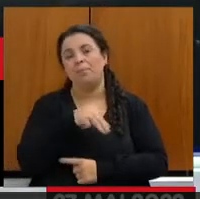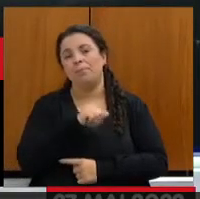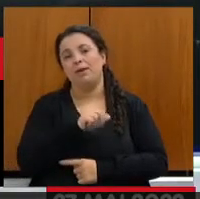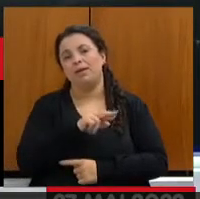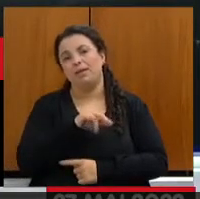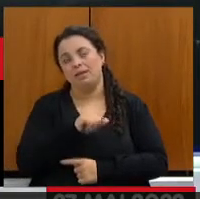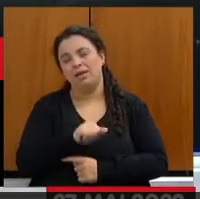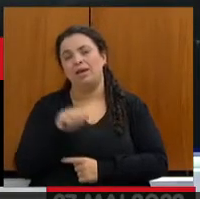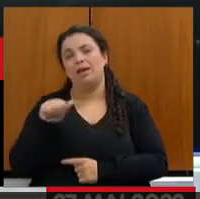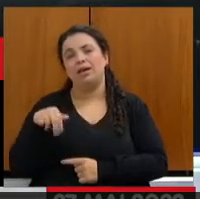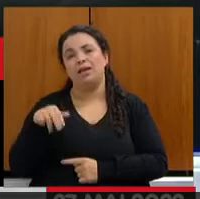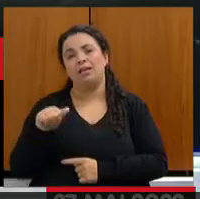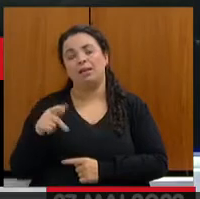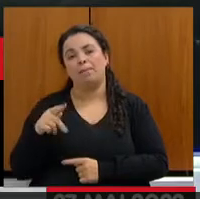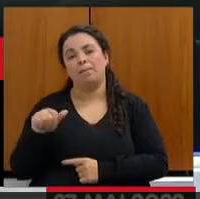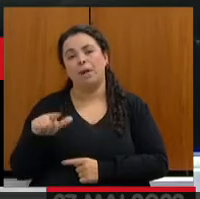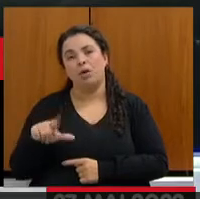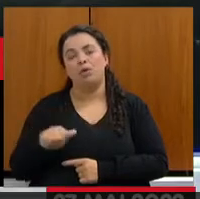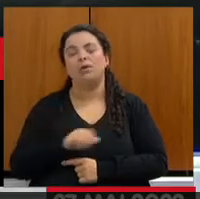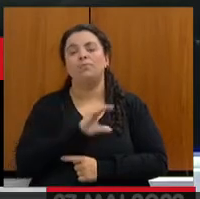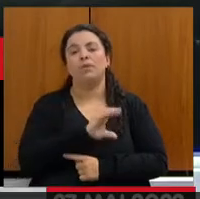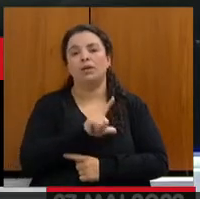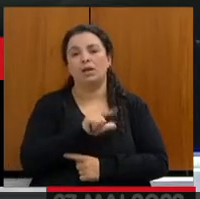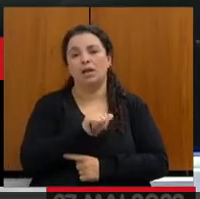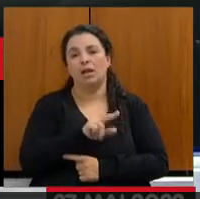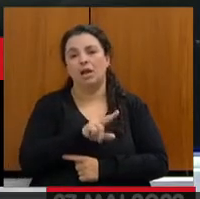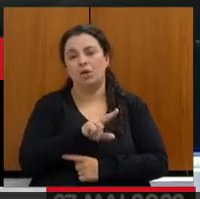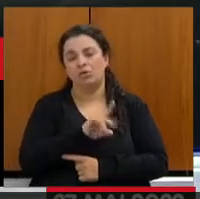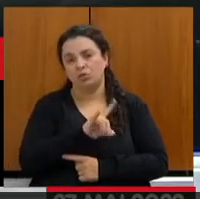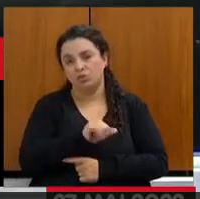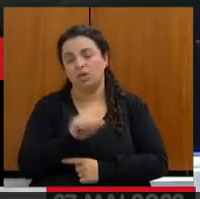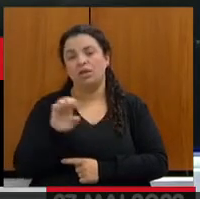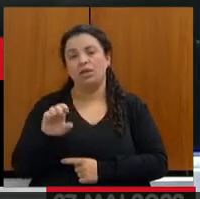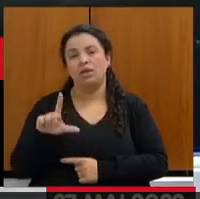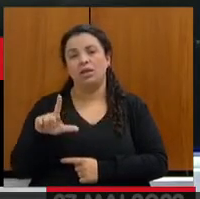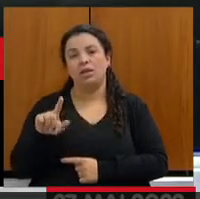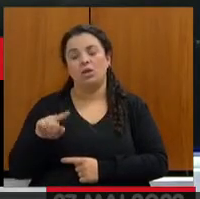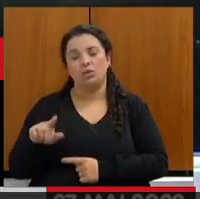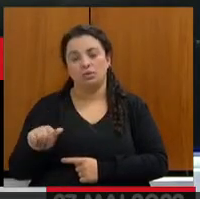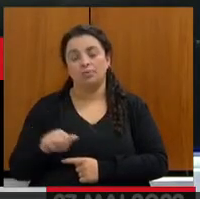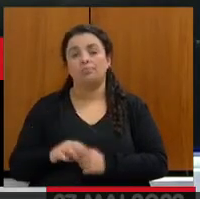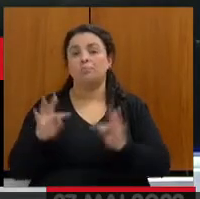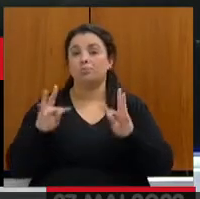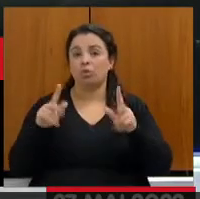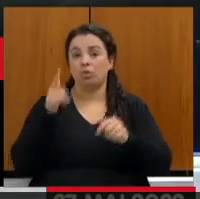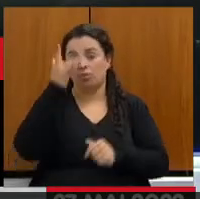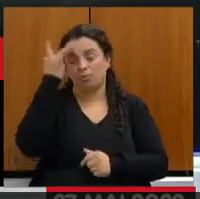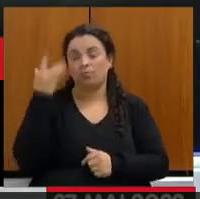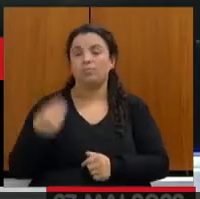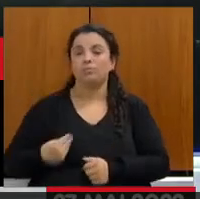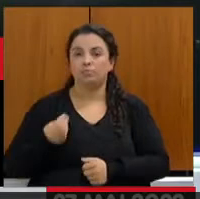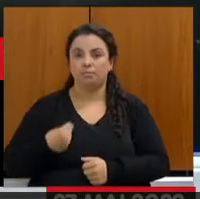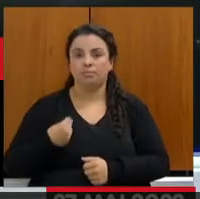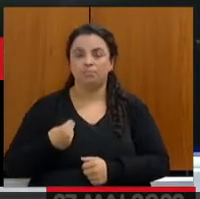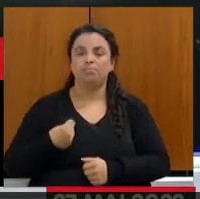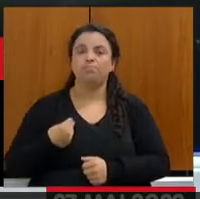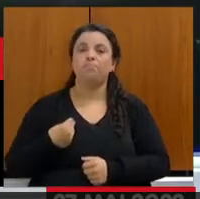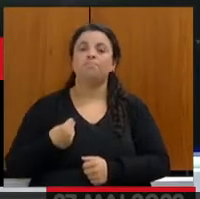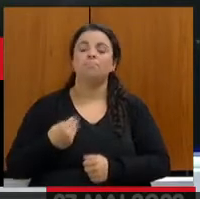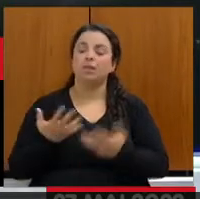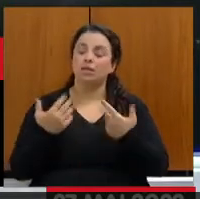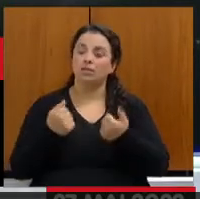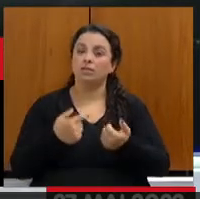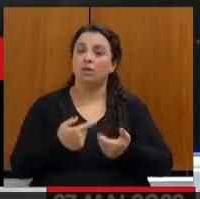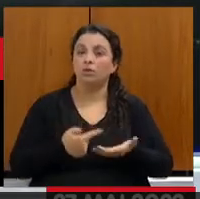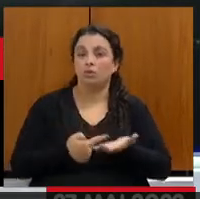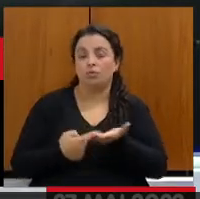Cláudia Maciel Ferreira e Elza Melo a todas que de alguma forma participaram se disponibilizaram mas